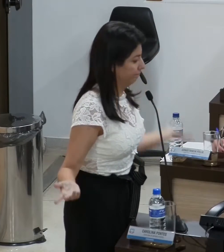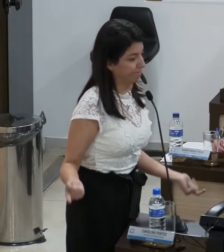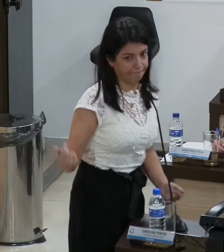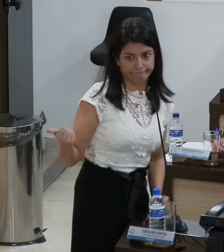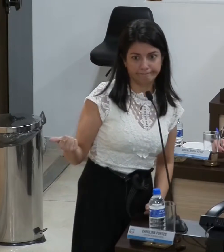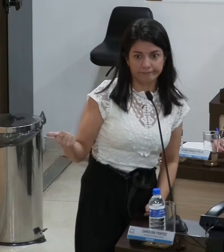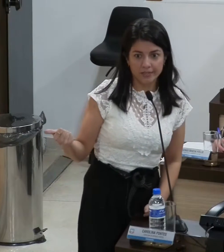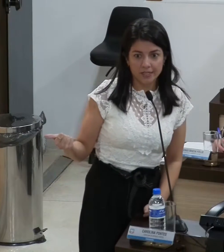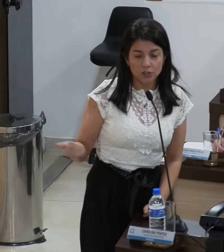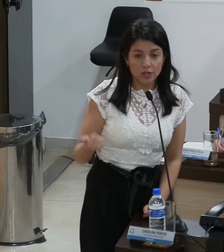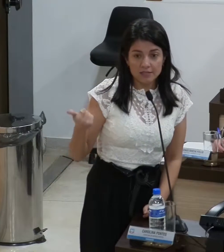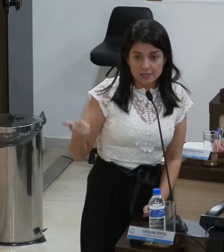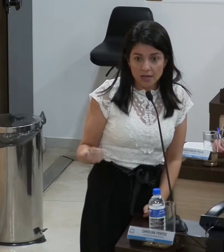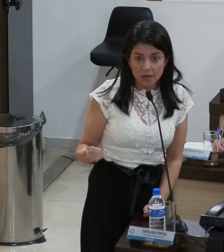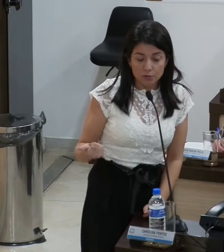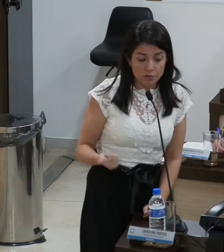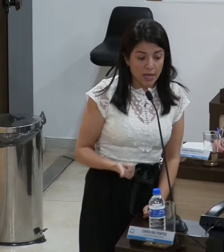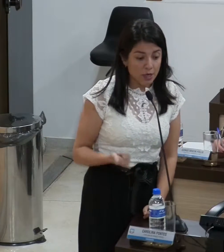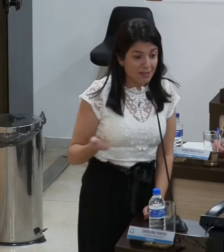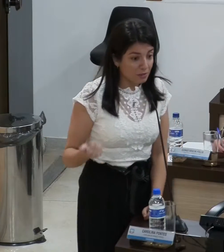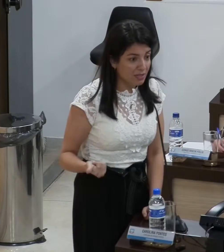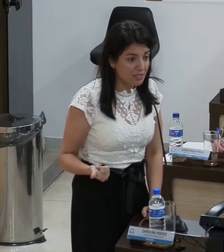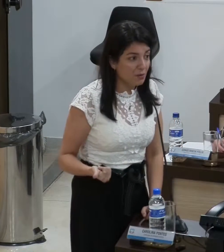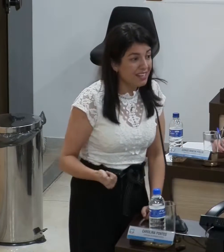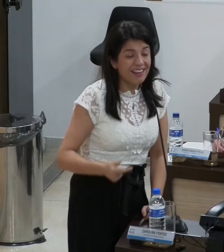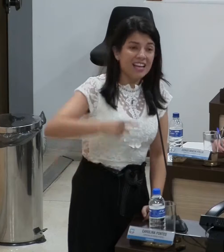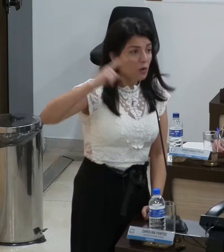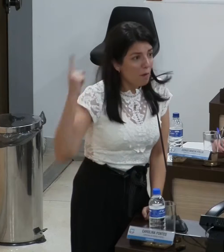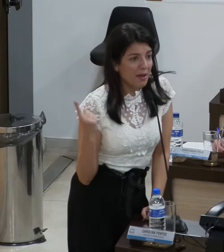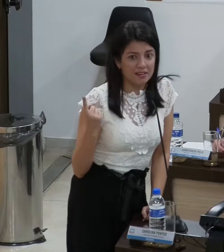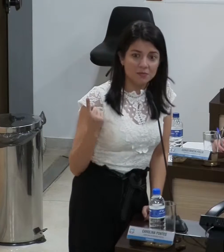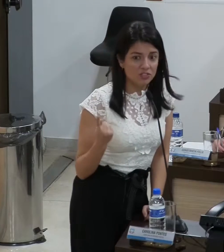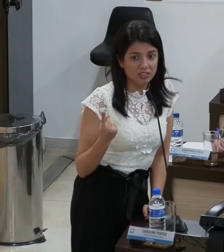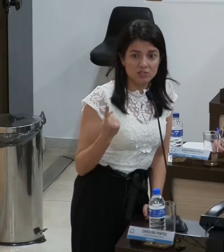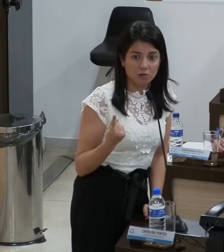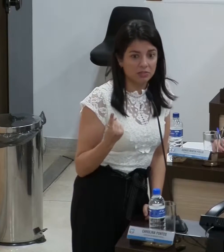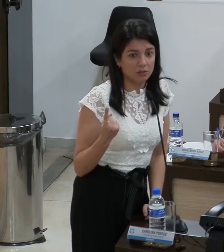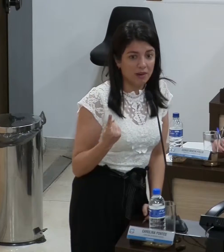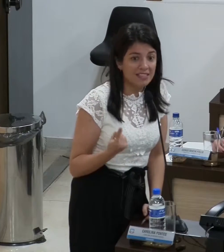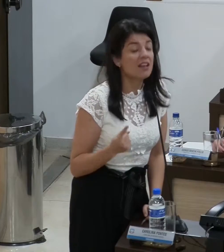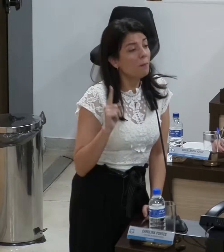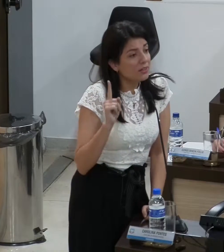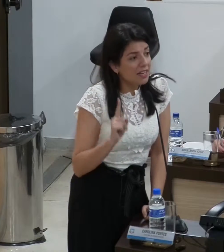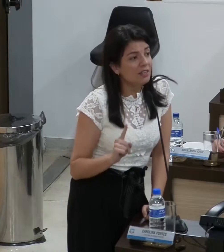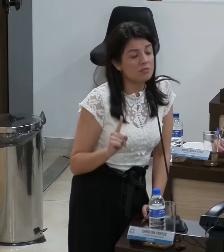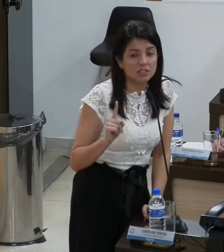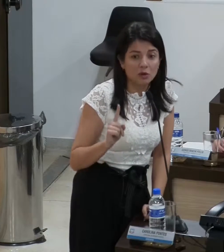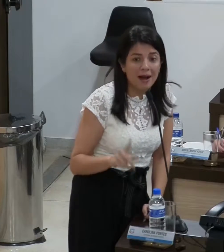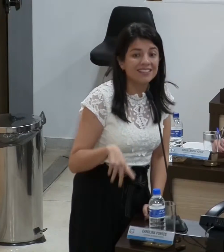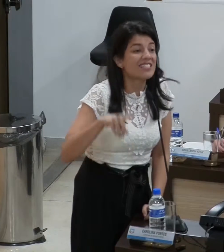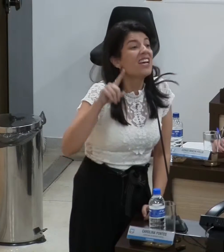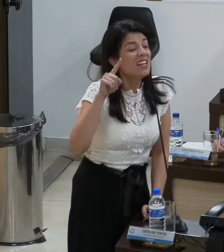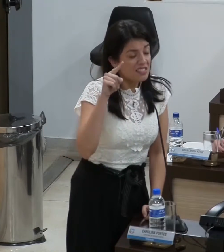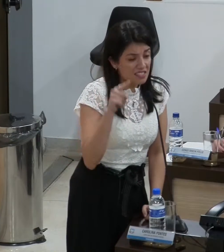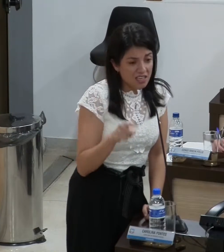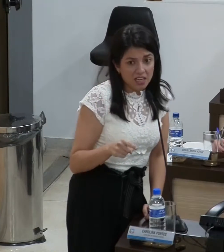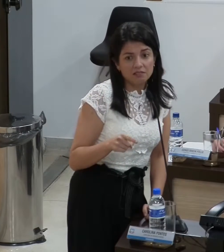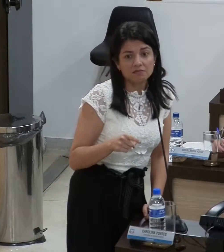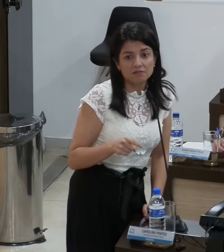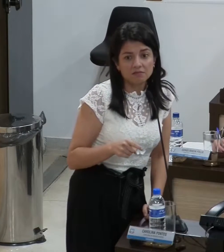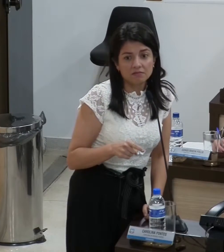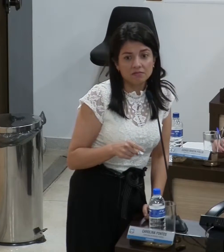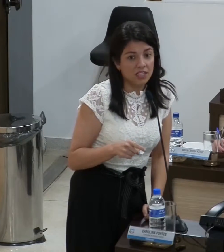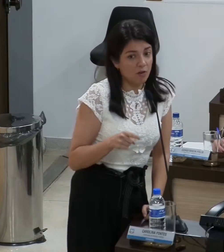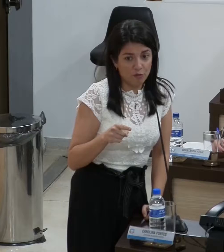término. Nós estamos em uma situação em que inúmeras medidas contratuais poderiam ser tomadas,